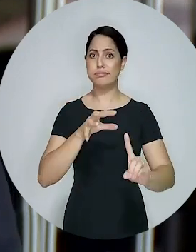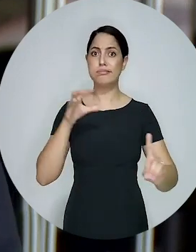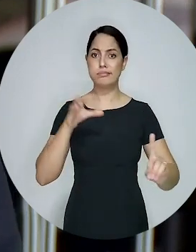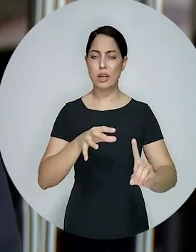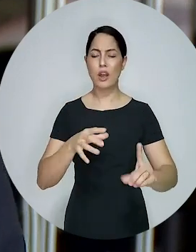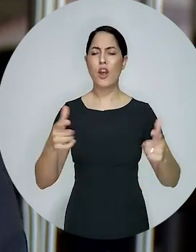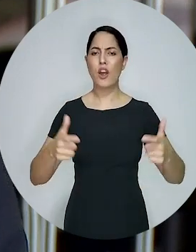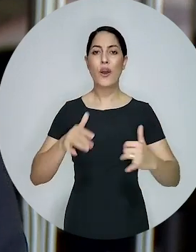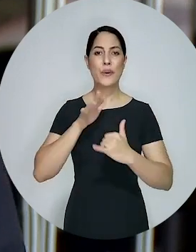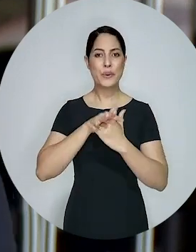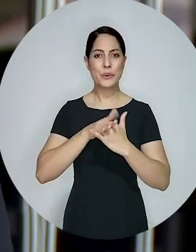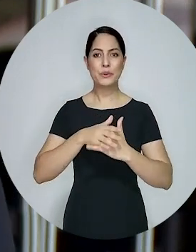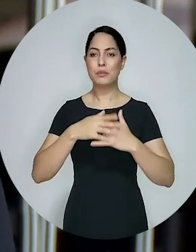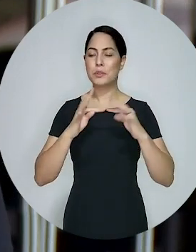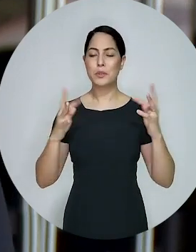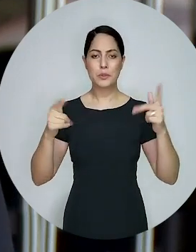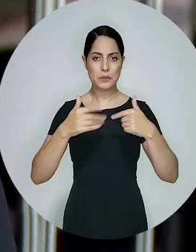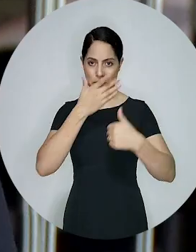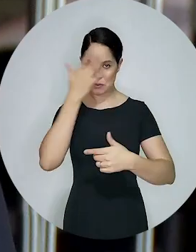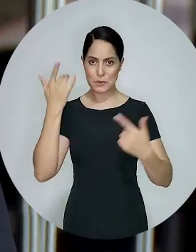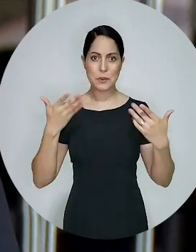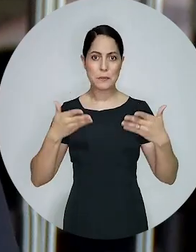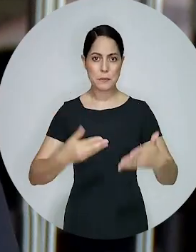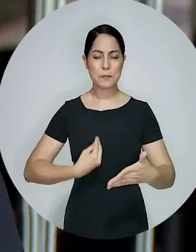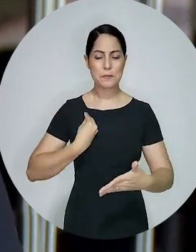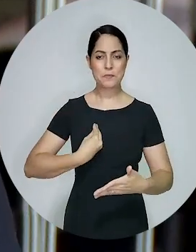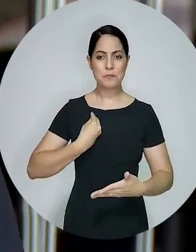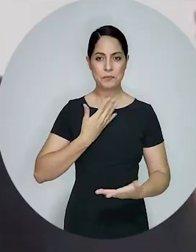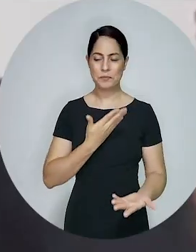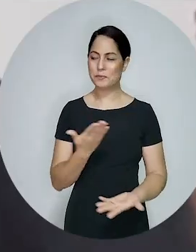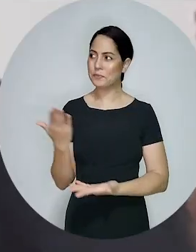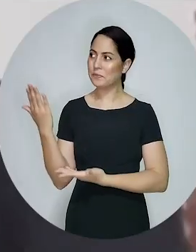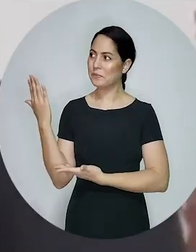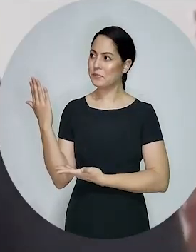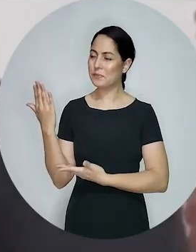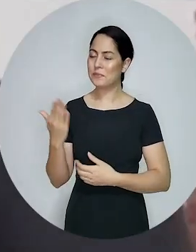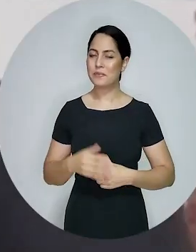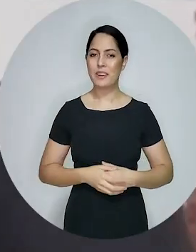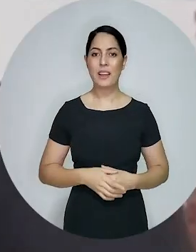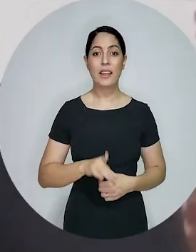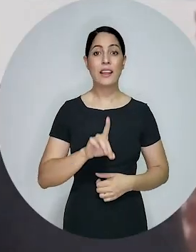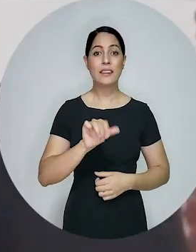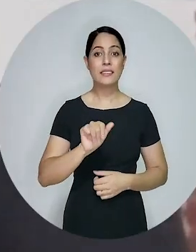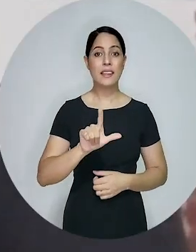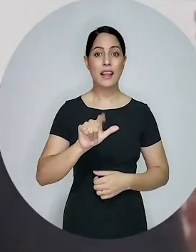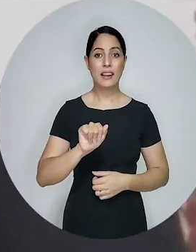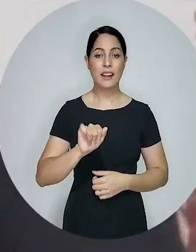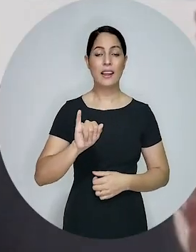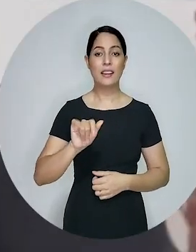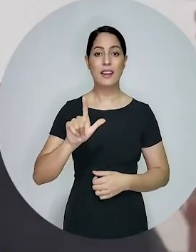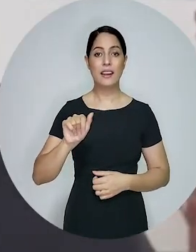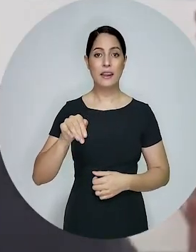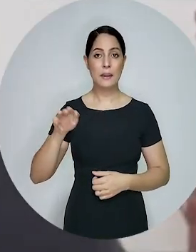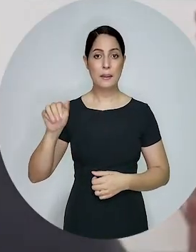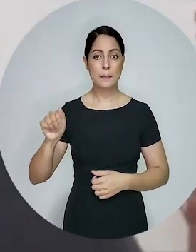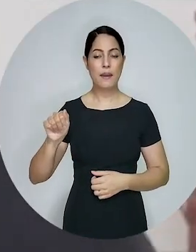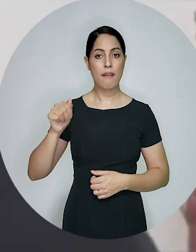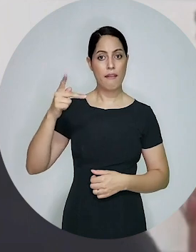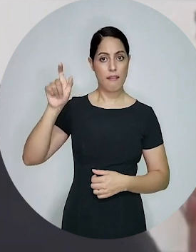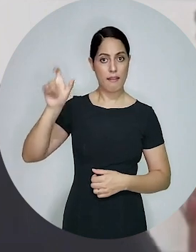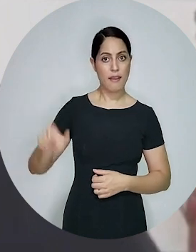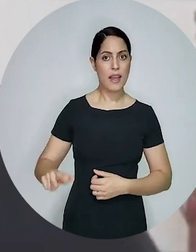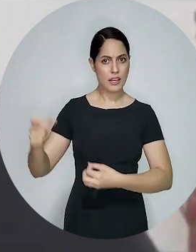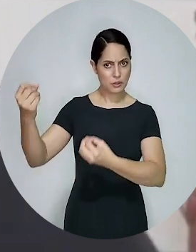YouTube da Ordem e foi aberto ao público. Acompanhe. O Dalai Lama nos ensinou que se